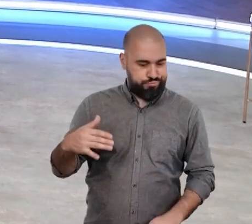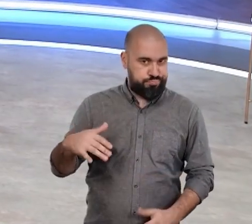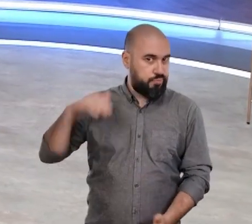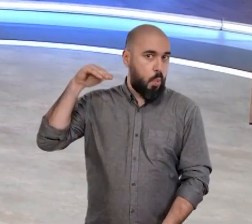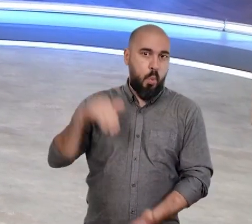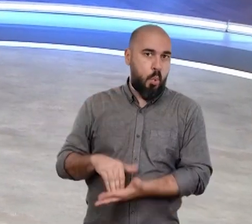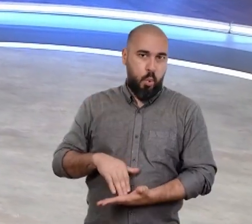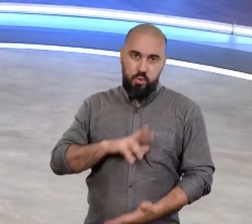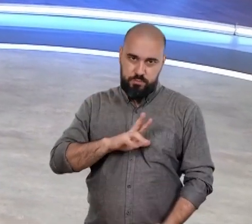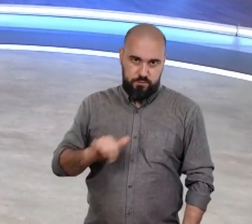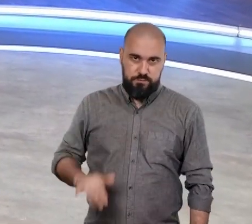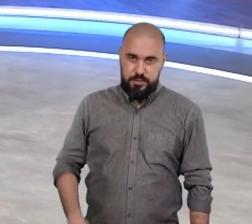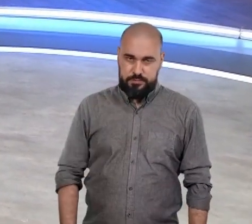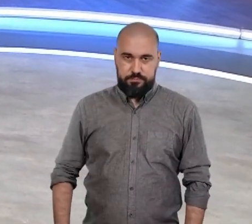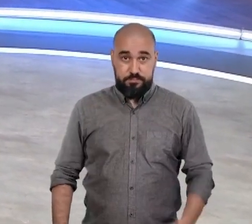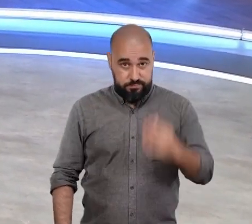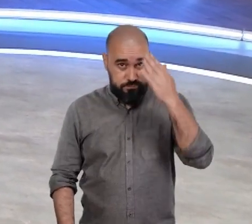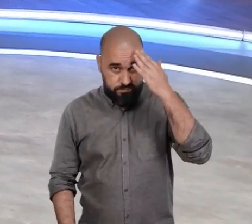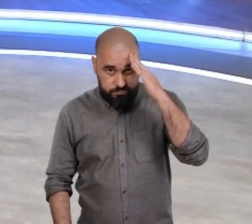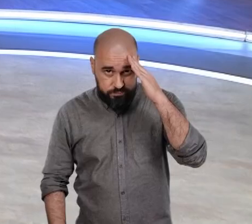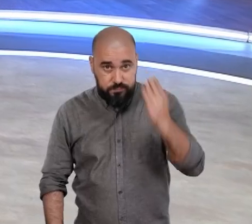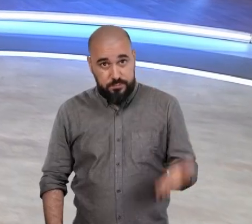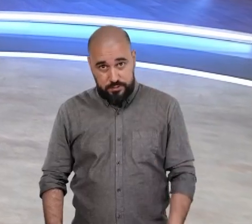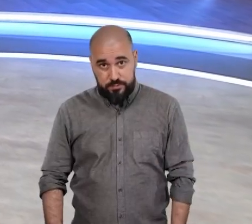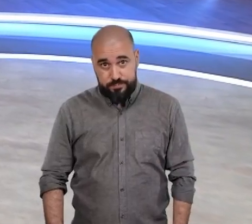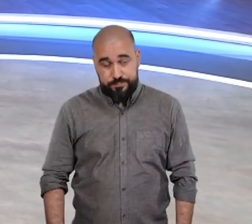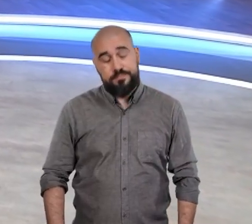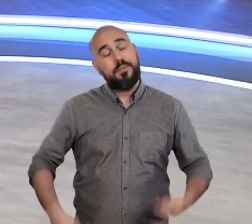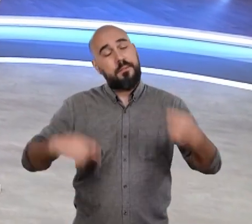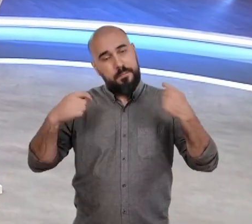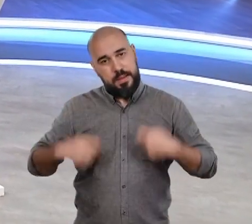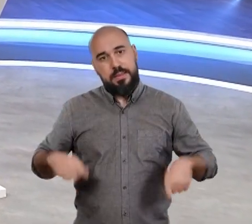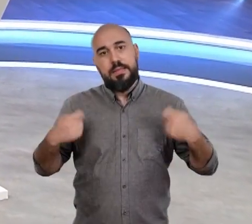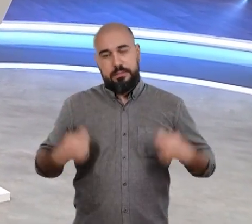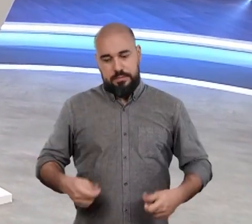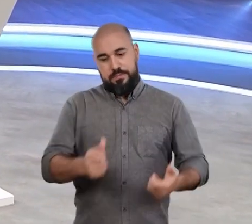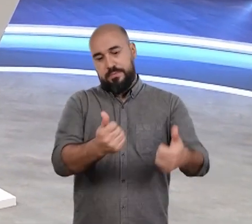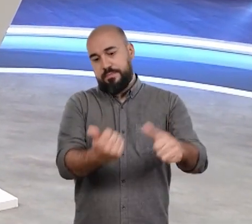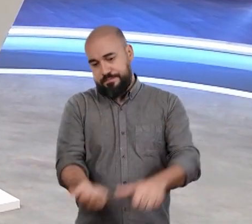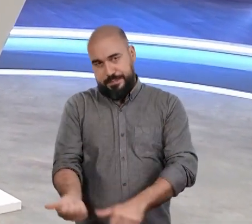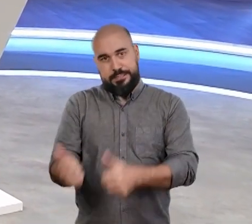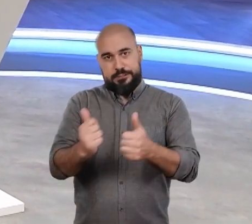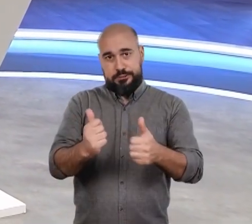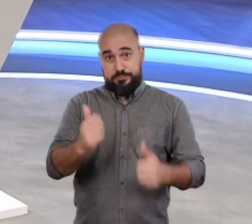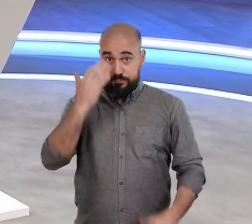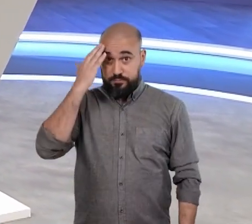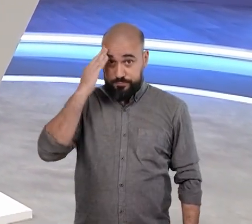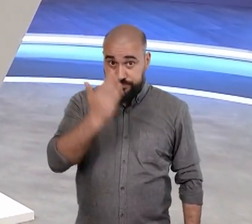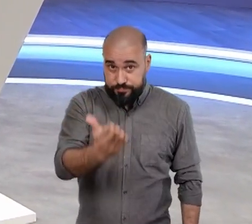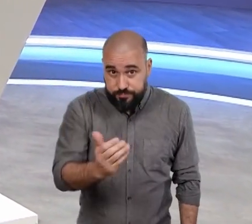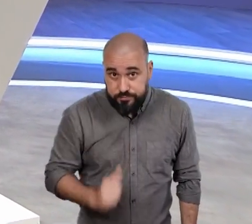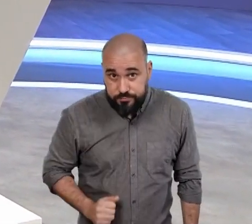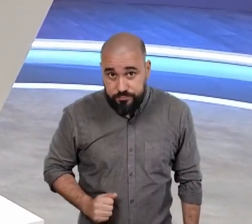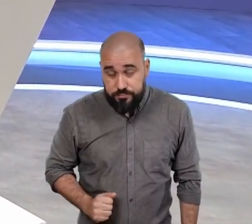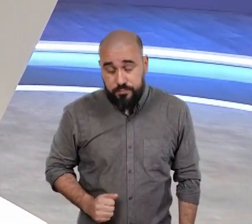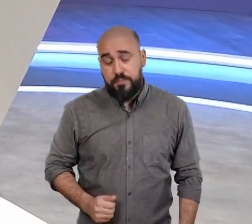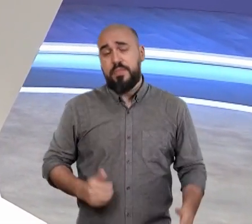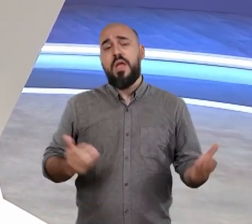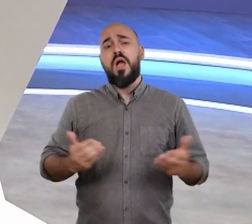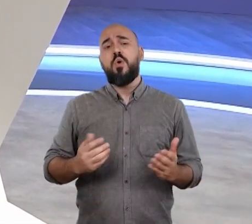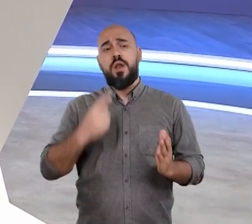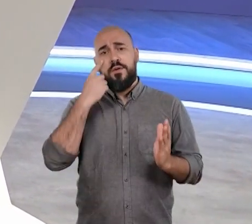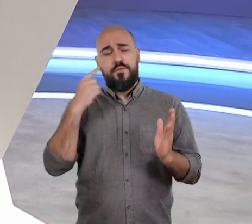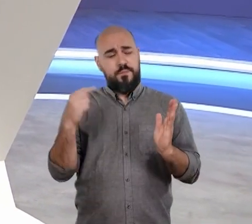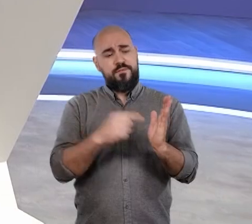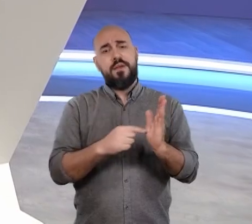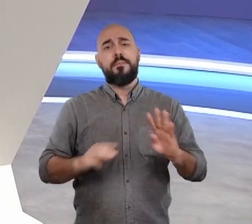Tendo entendido e compreendido essa necessidade do batismo pelas palavras de Pedro, agora eu te convido para